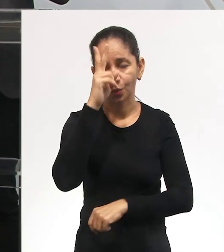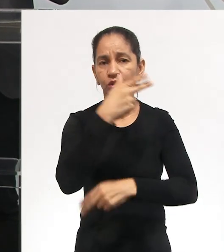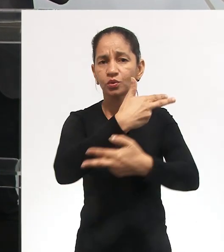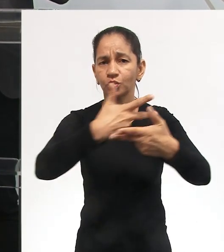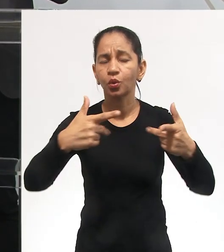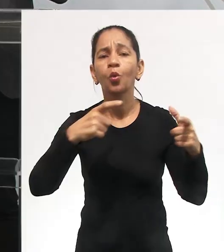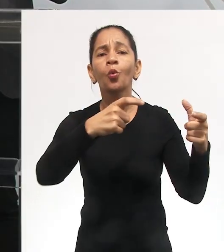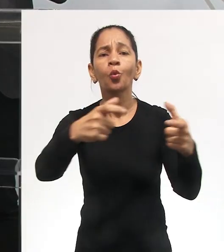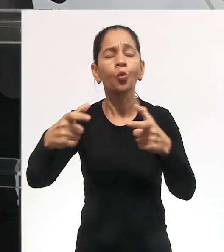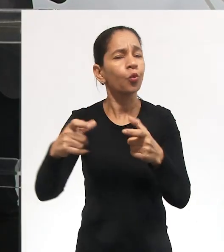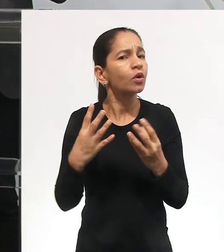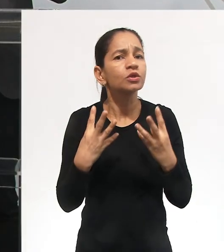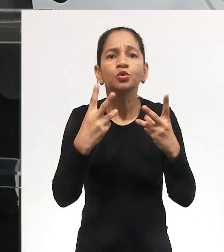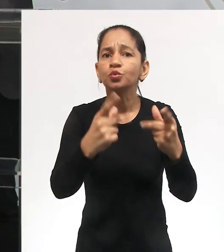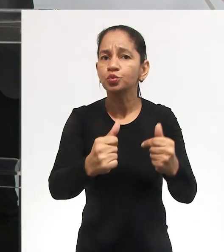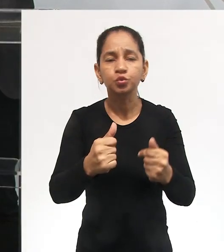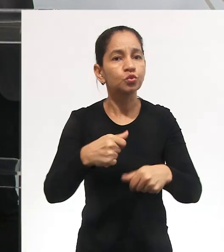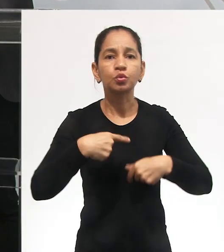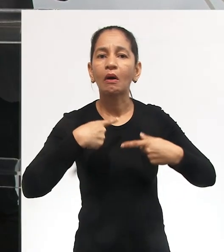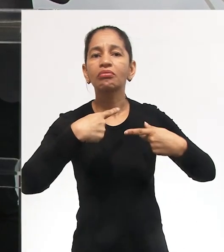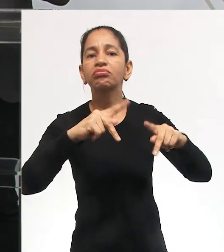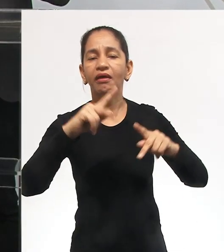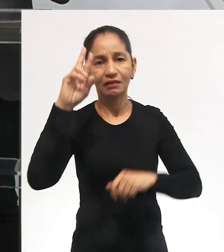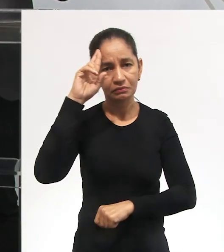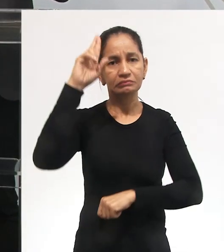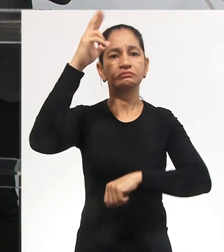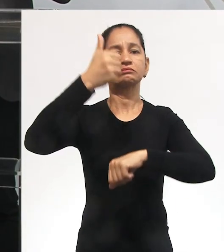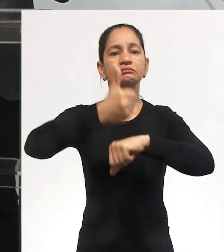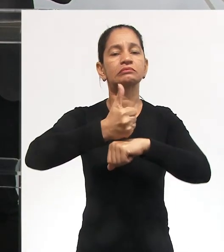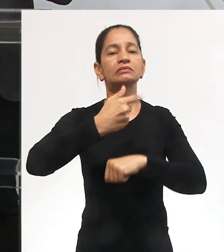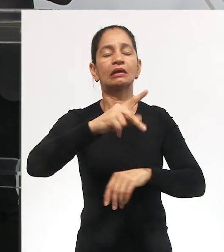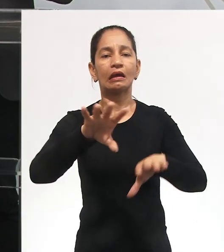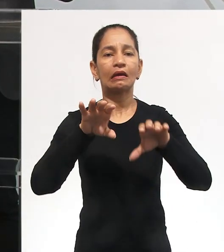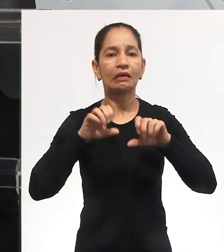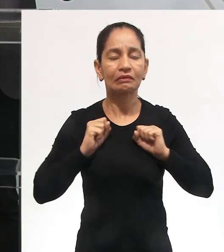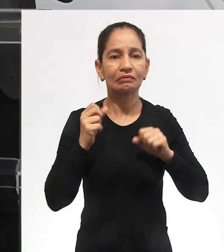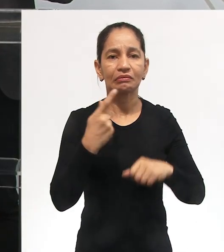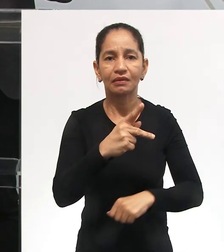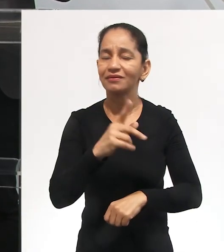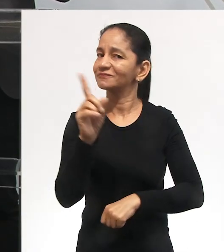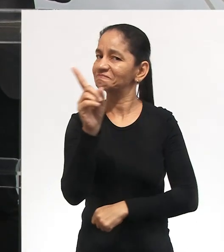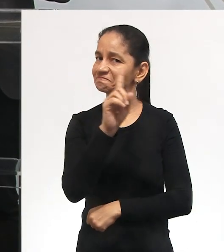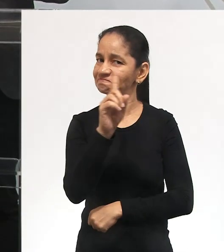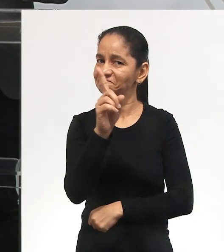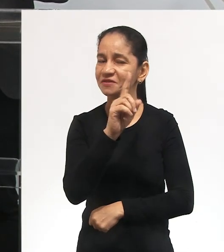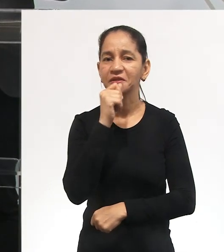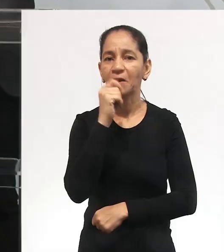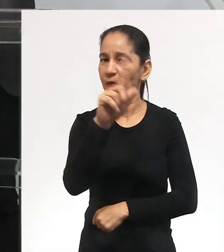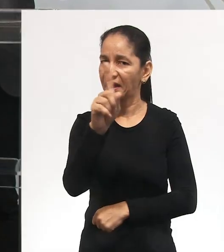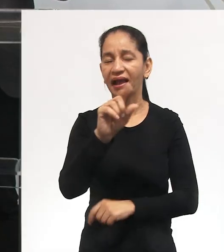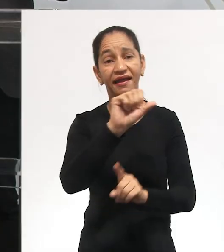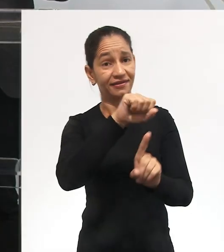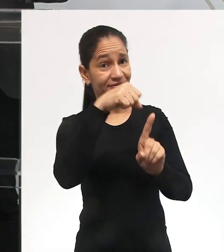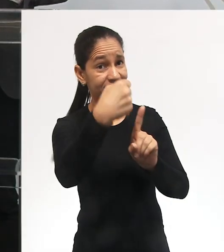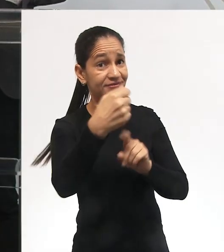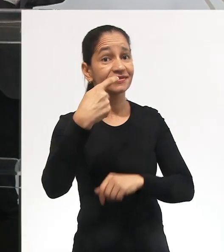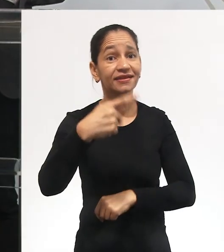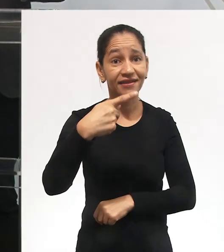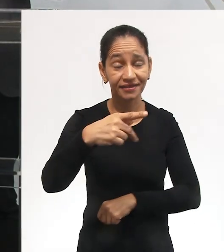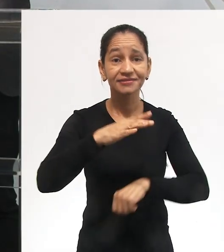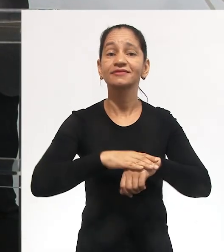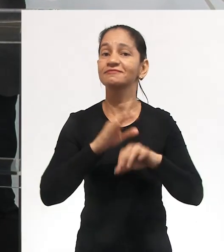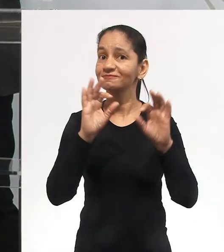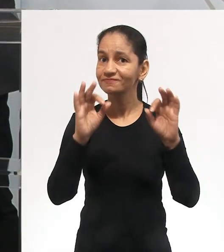Os órgãos, né? Não são do monarca, né? Não é não pertence ao rei, mas sim à sociedade, à comunidade, né? Àquele povo, tá